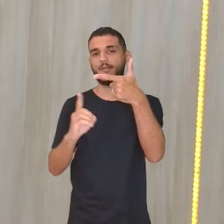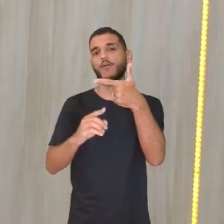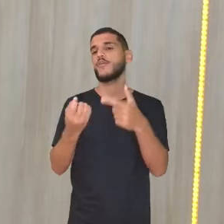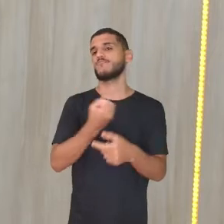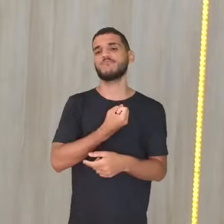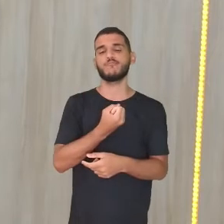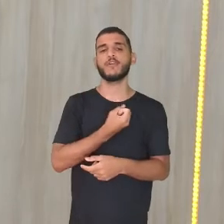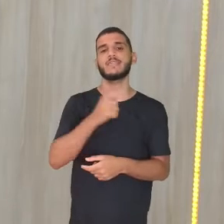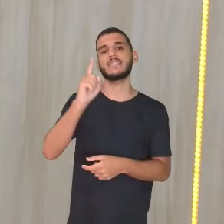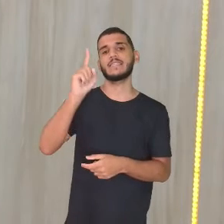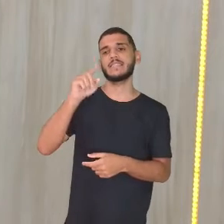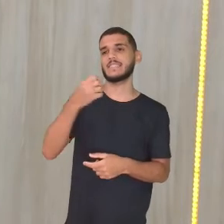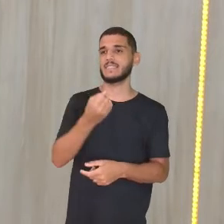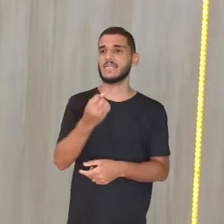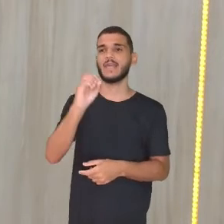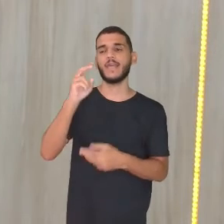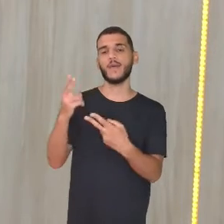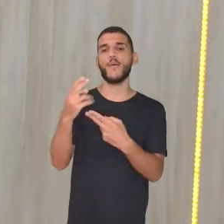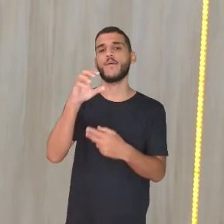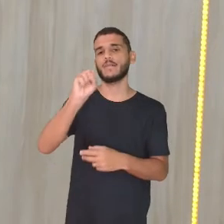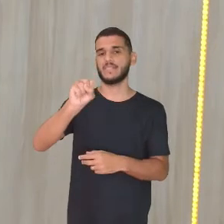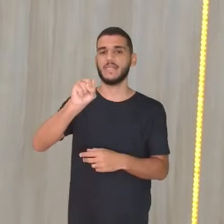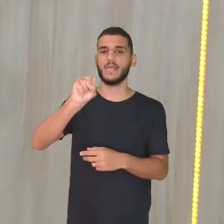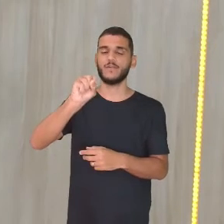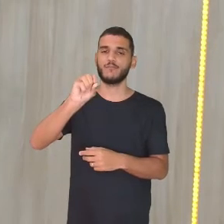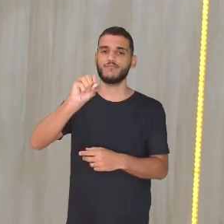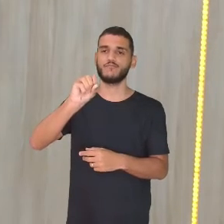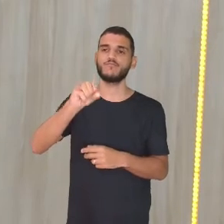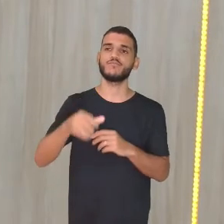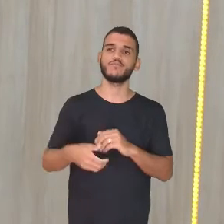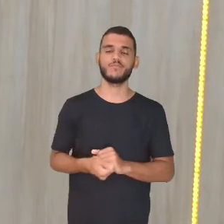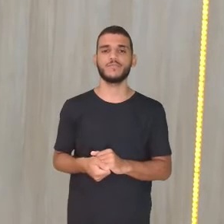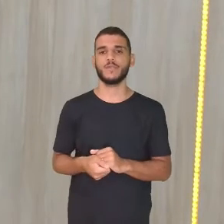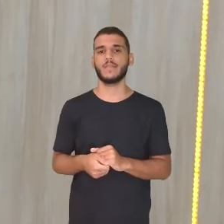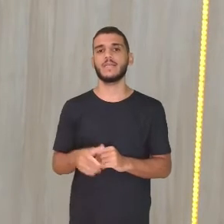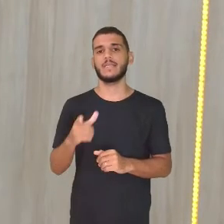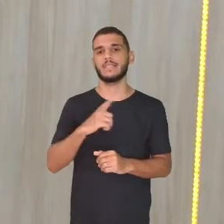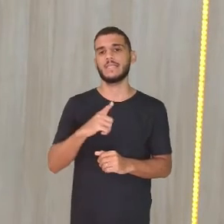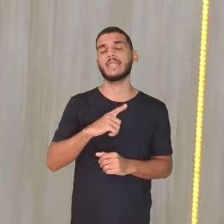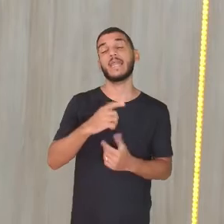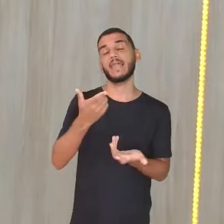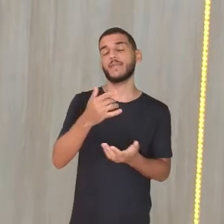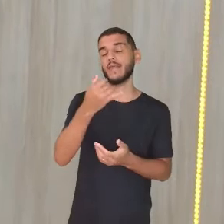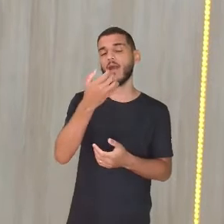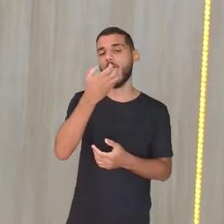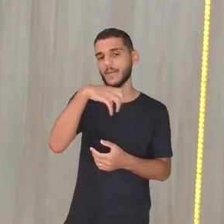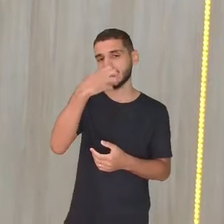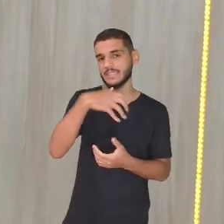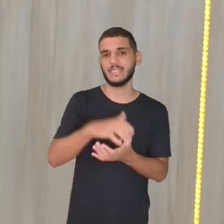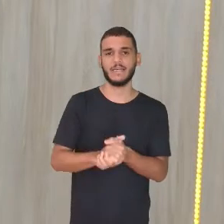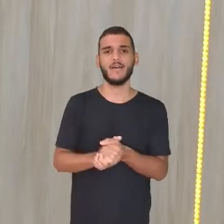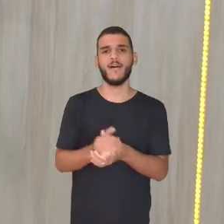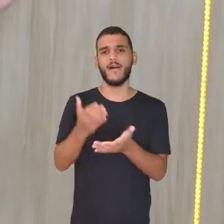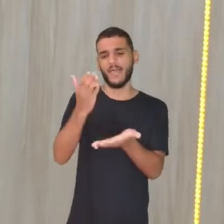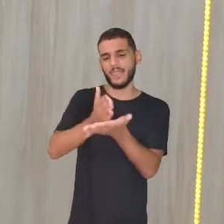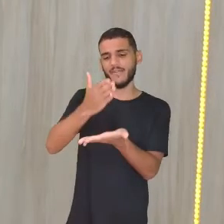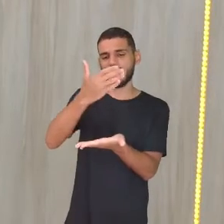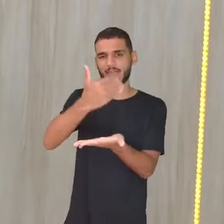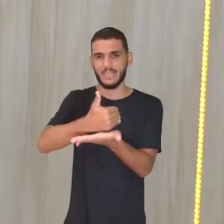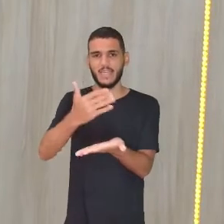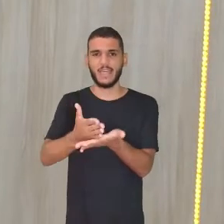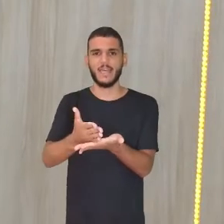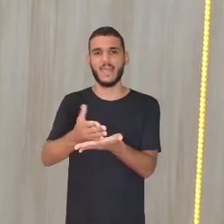maçã e vou dividir para mim, Ricardinho e Clisman, cada um vai ficar com o quê? Nada. Com 0